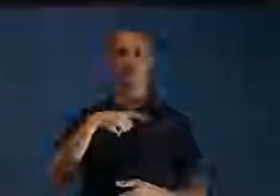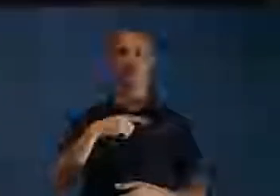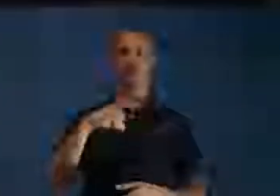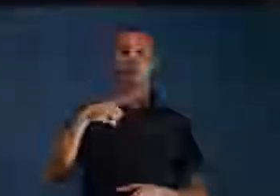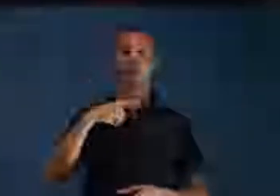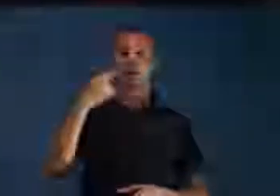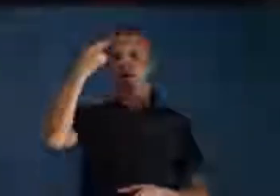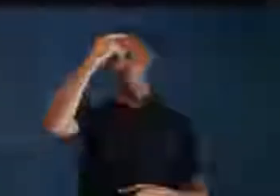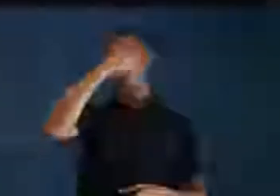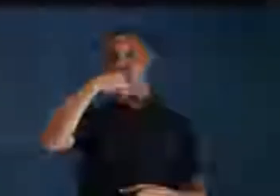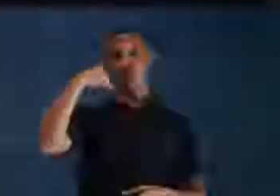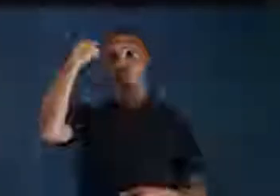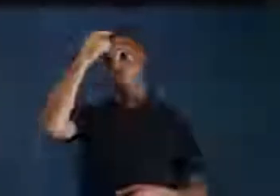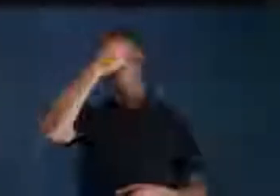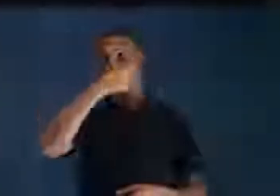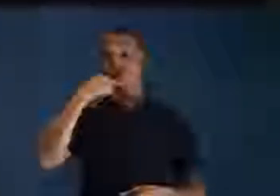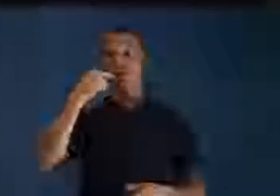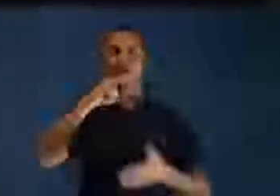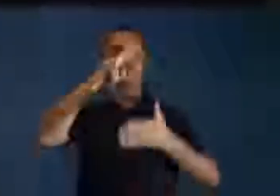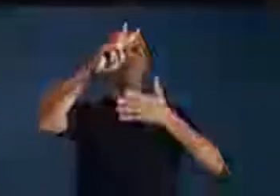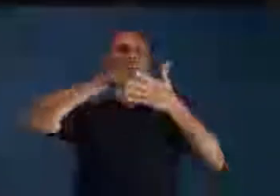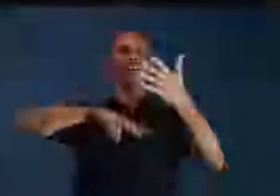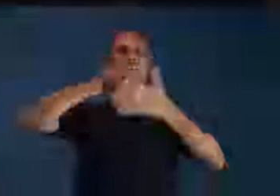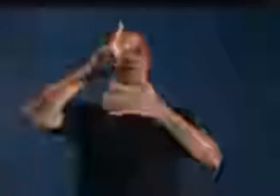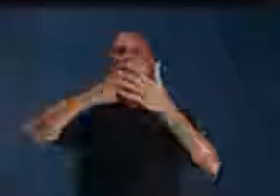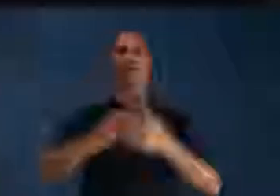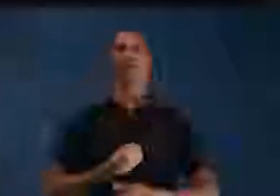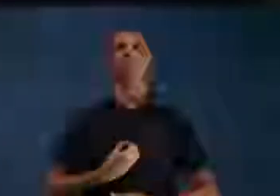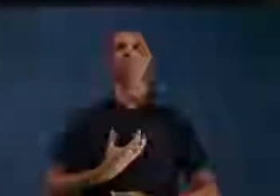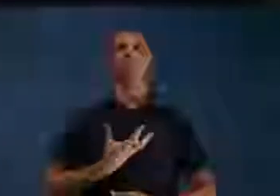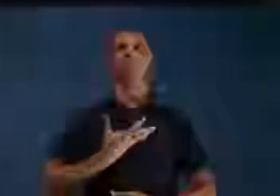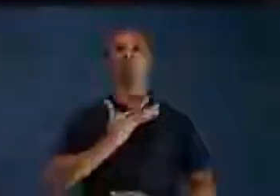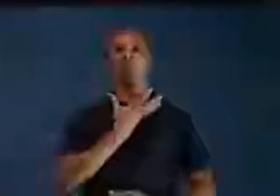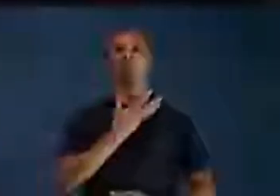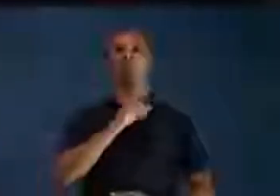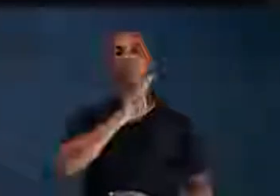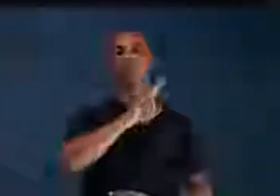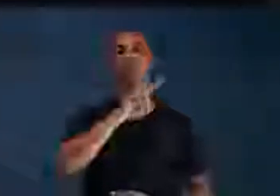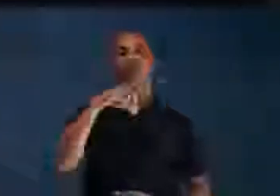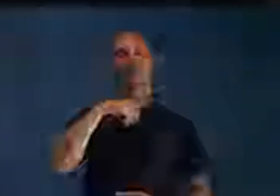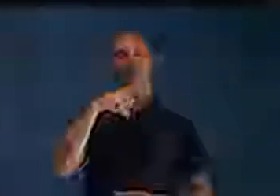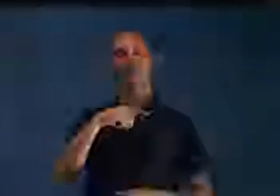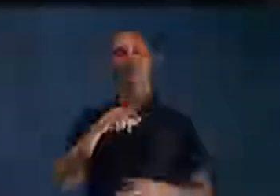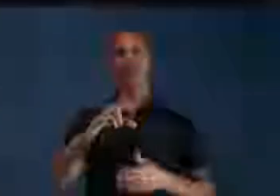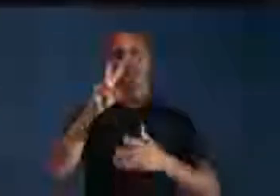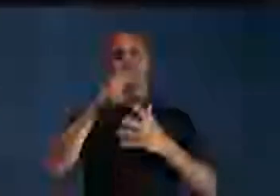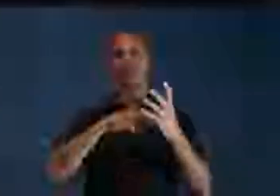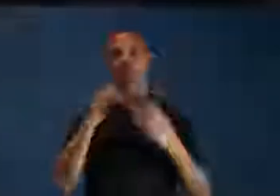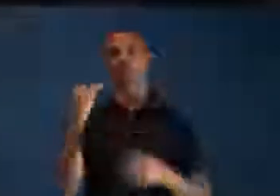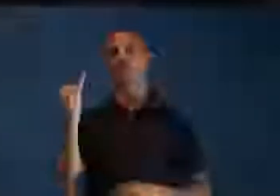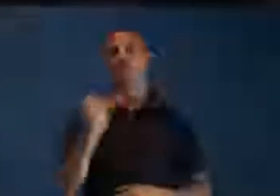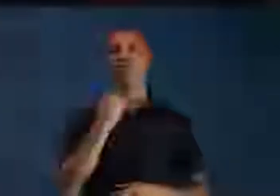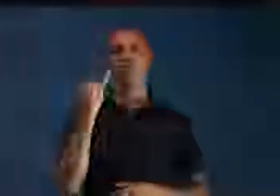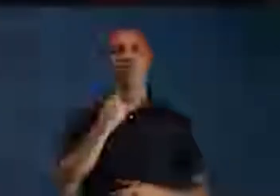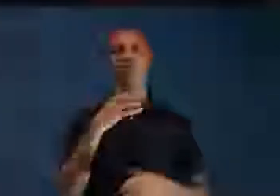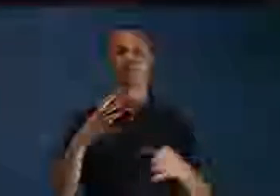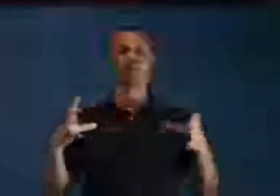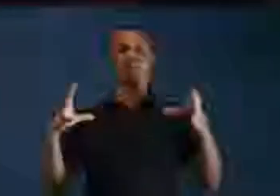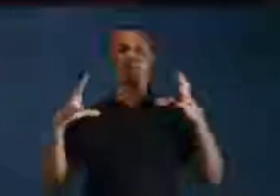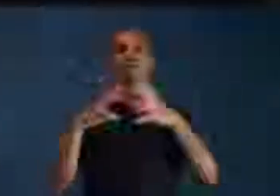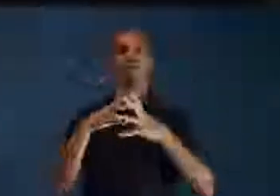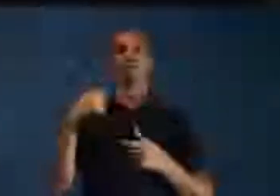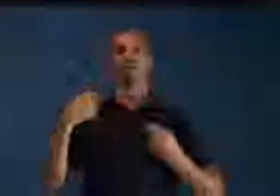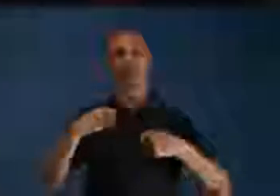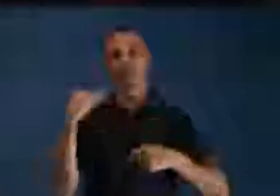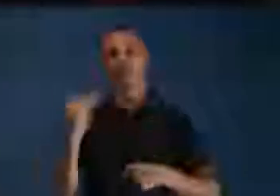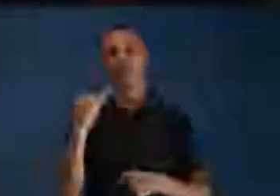de leitura de poemas. Um sarau. Num tempo em que ler poemas em grupo é mais